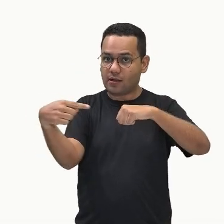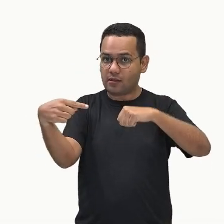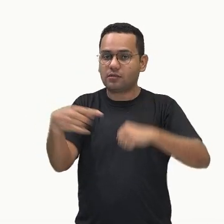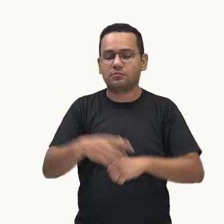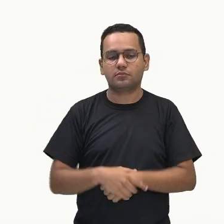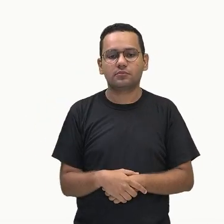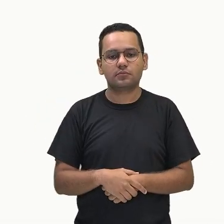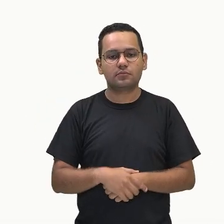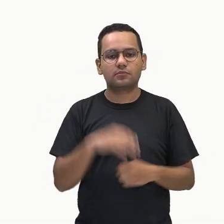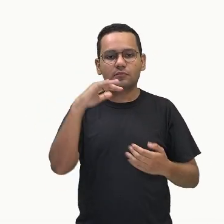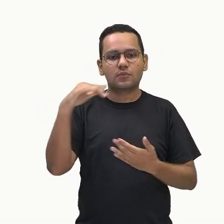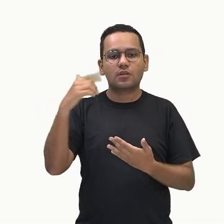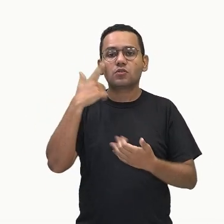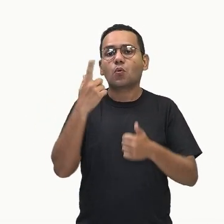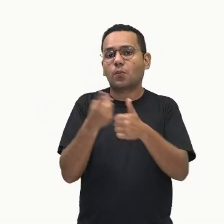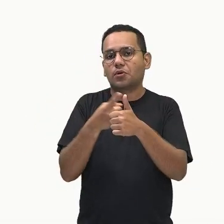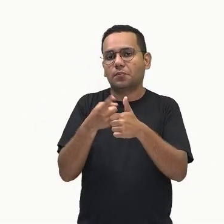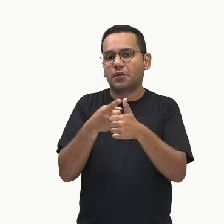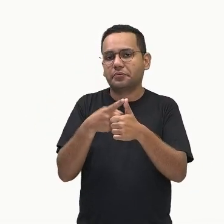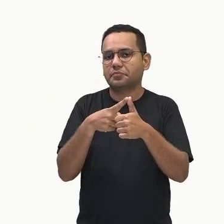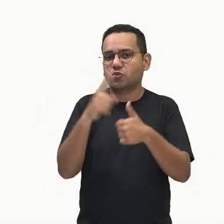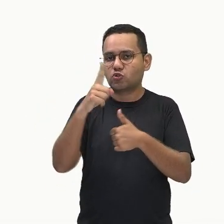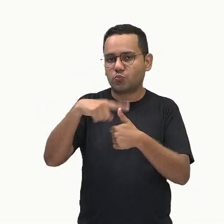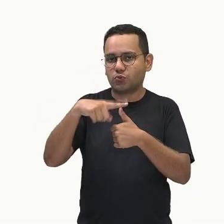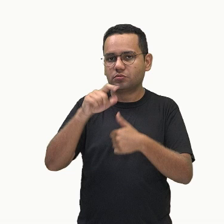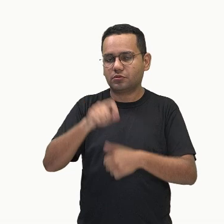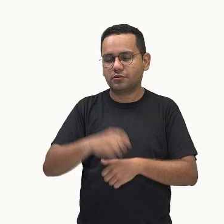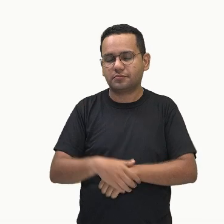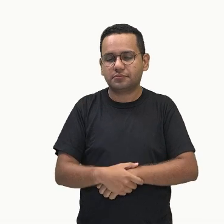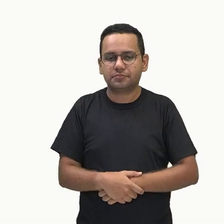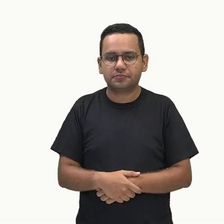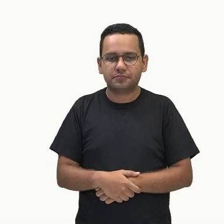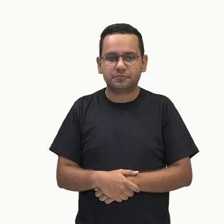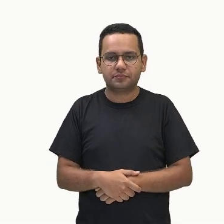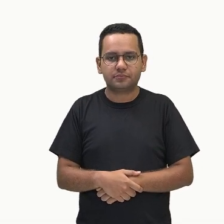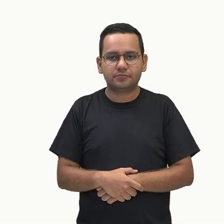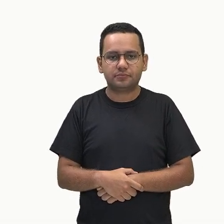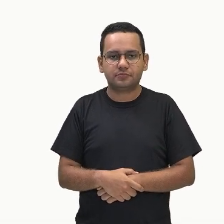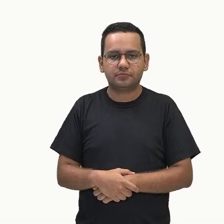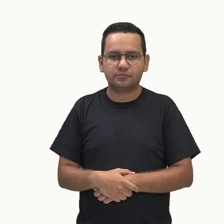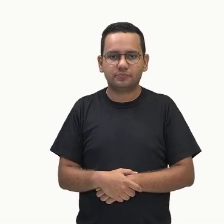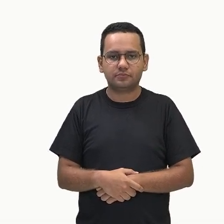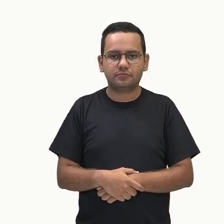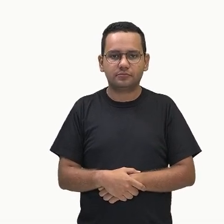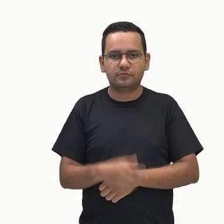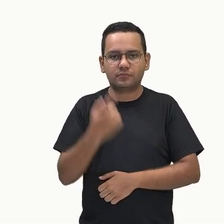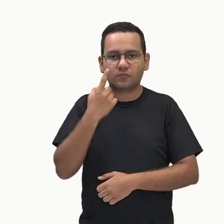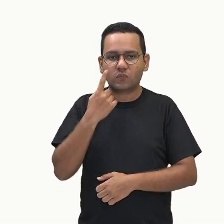modelo atômico, o modelo atômico de Dalton,